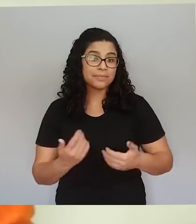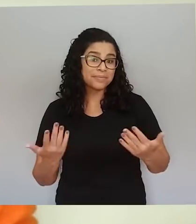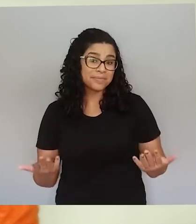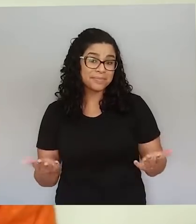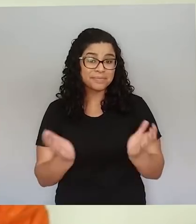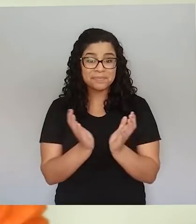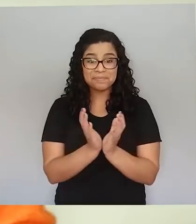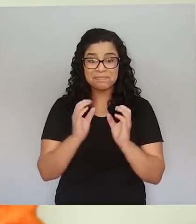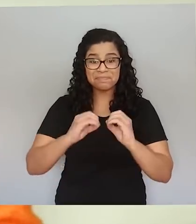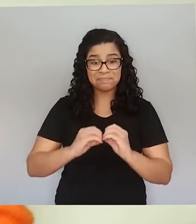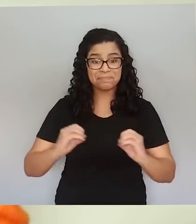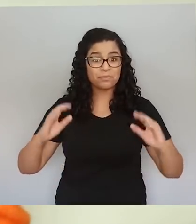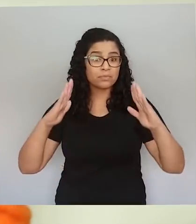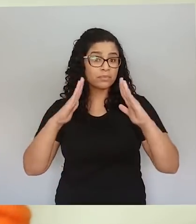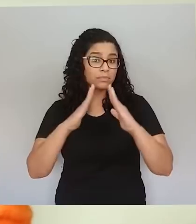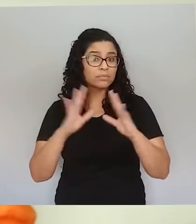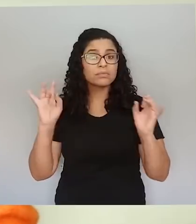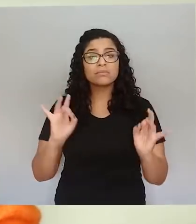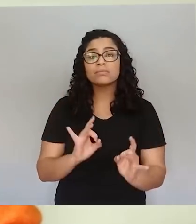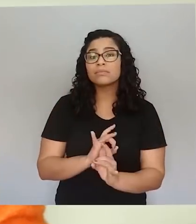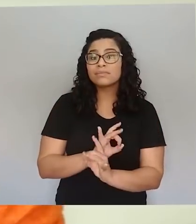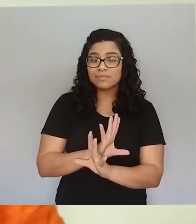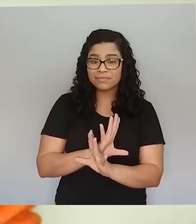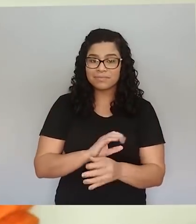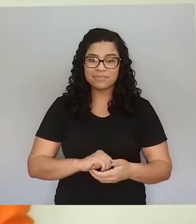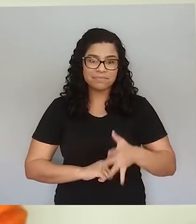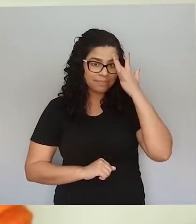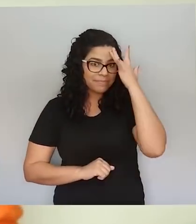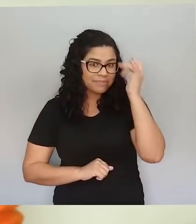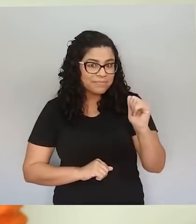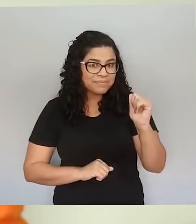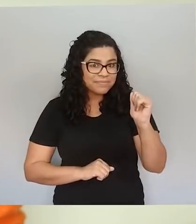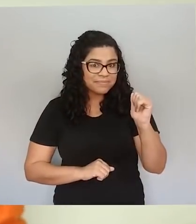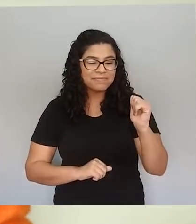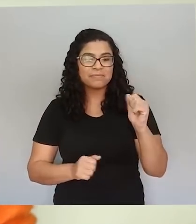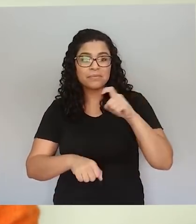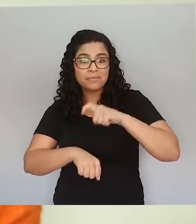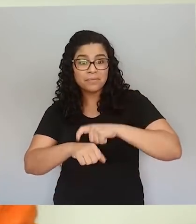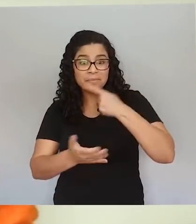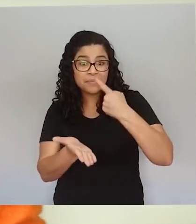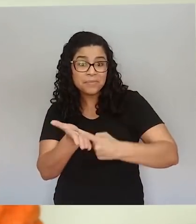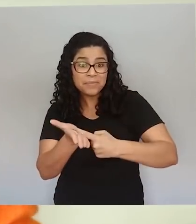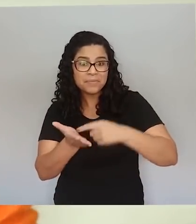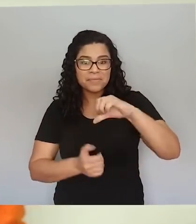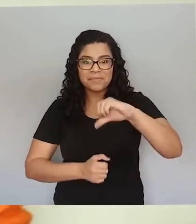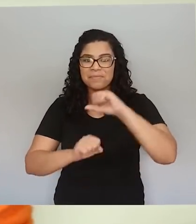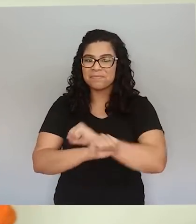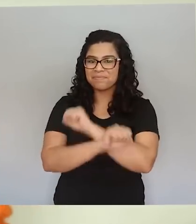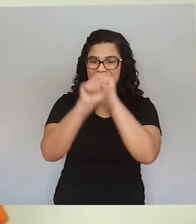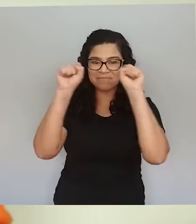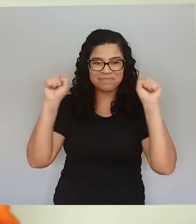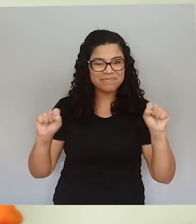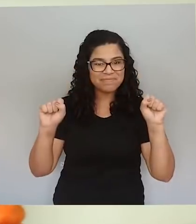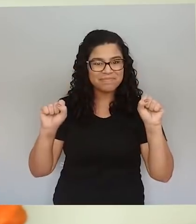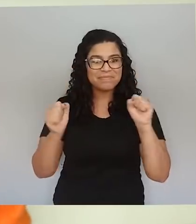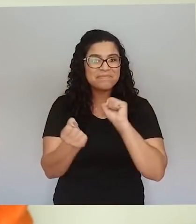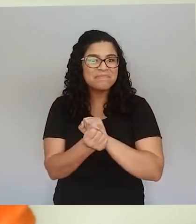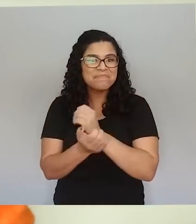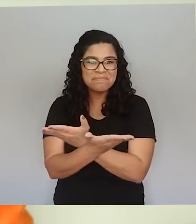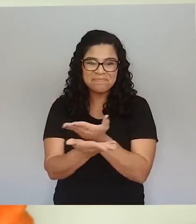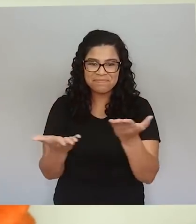Isso. Aí a gente vai girando a planta, levantando as folhas. Isso. Vai fazendo assim com a mãozinha, pra deixar